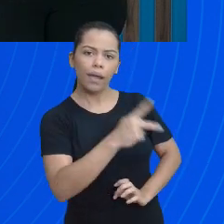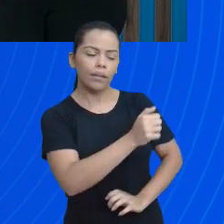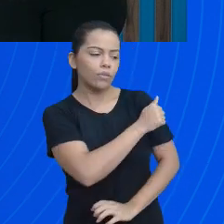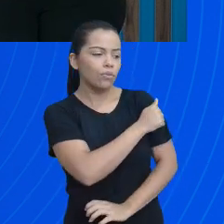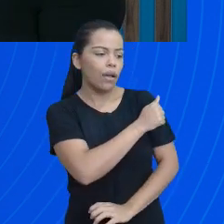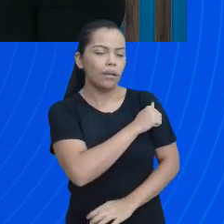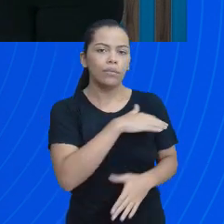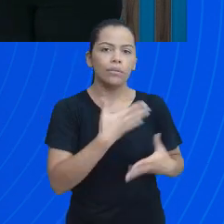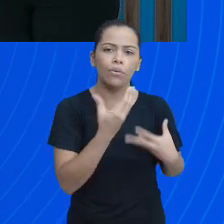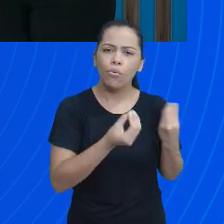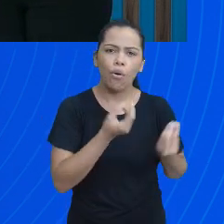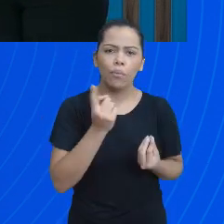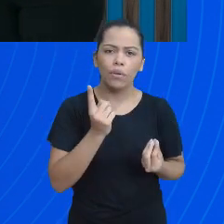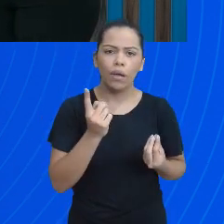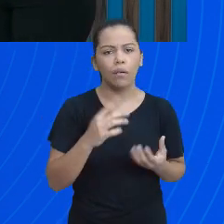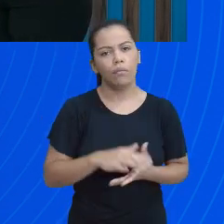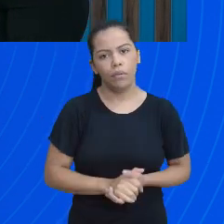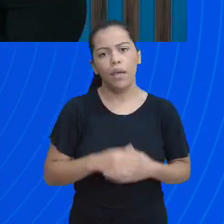do bem-estar.